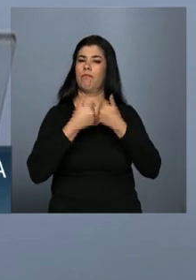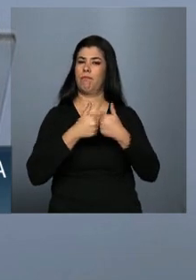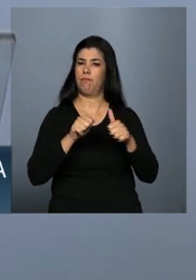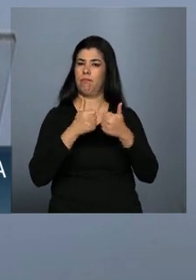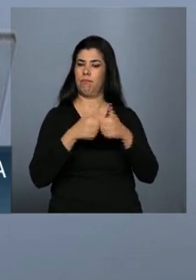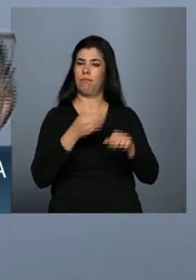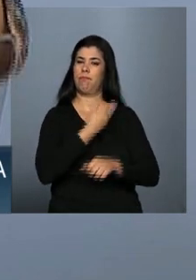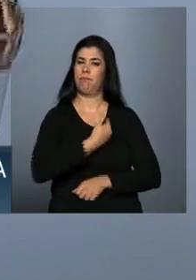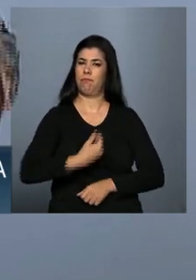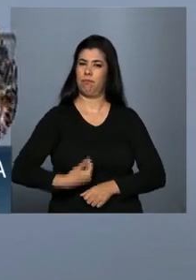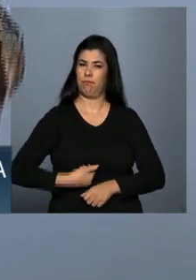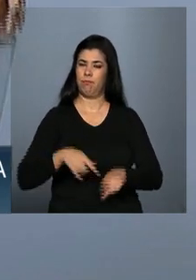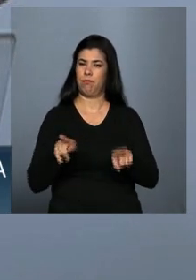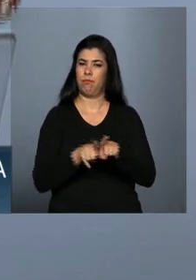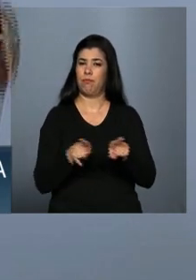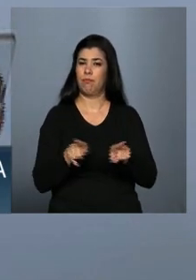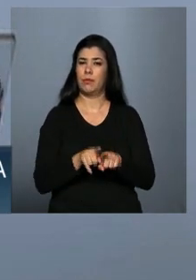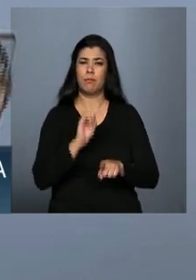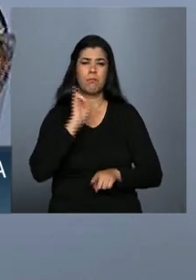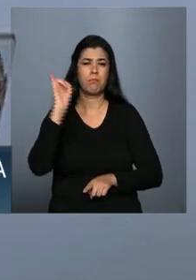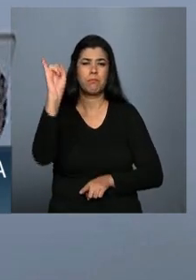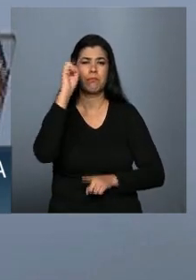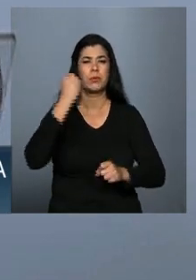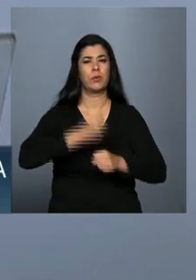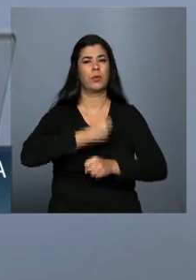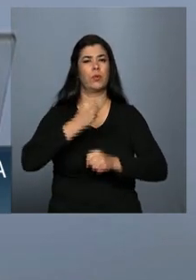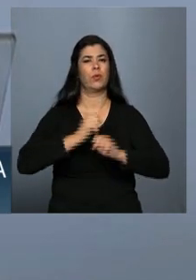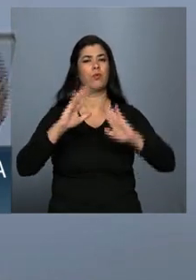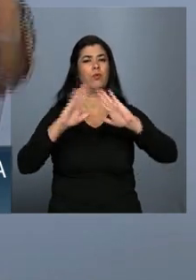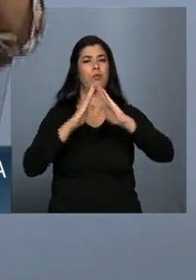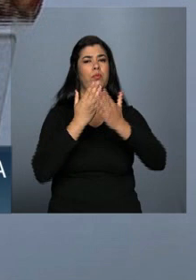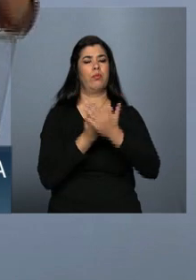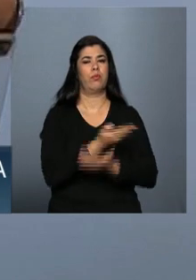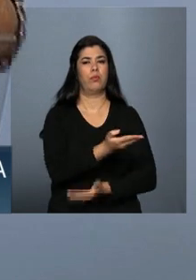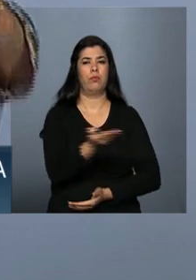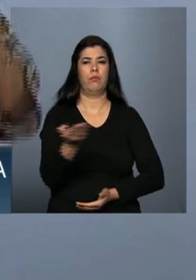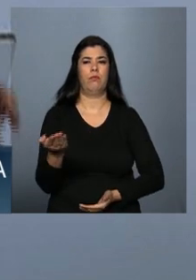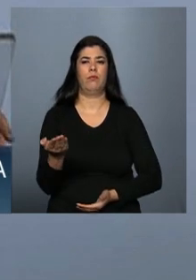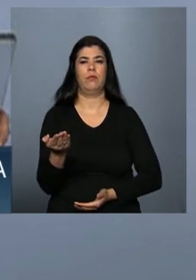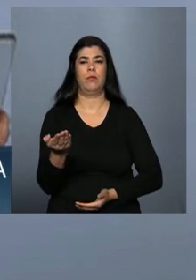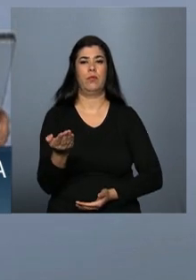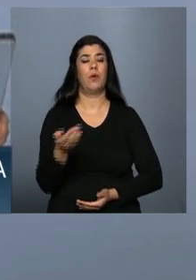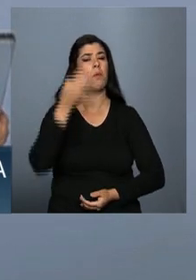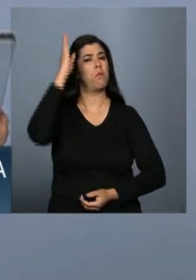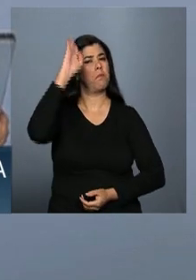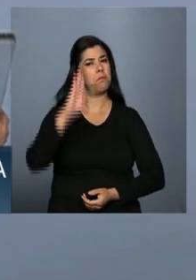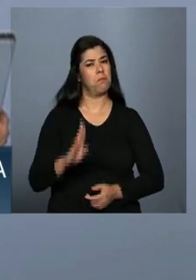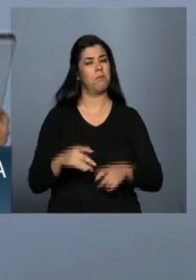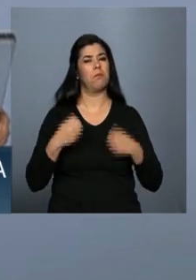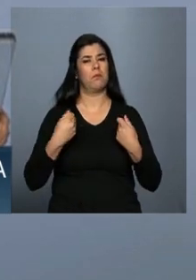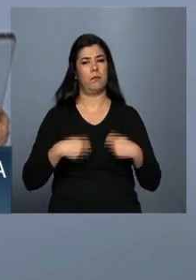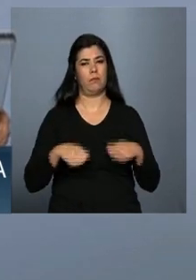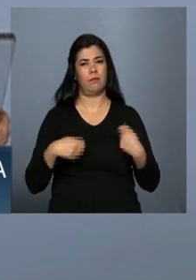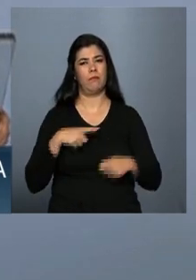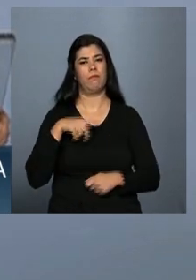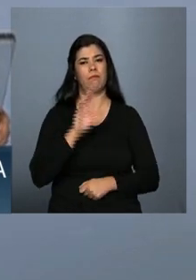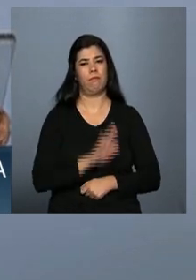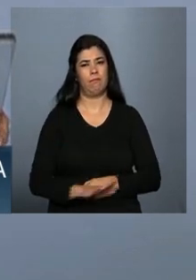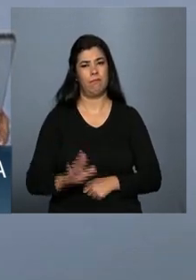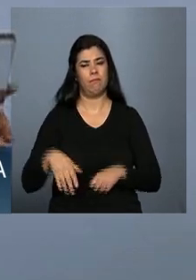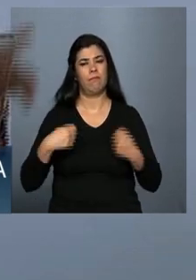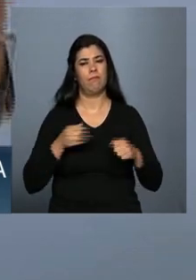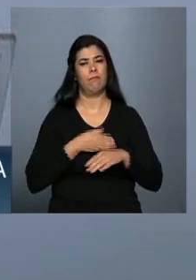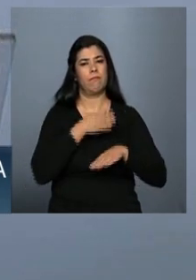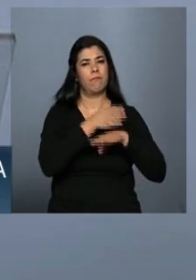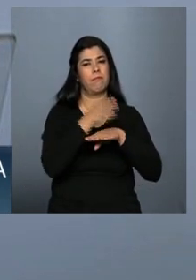escolas. Porque o Brasil precisa disso. As crianças precisam de ter acesso à